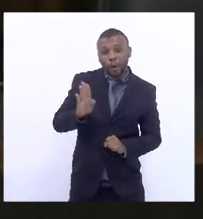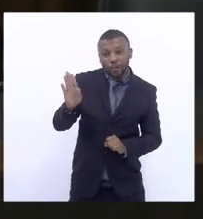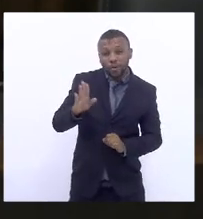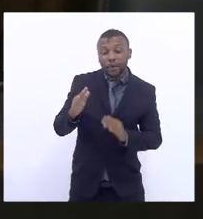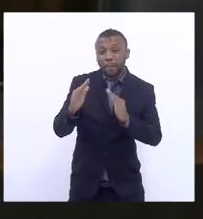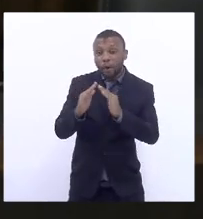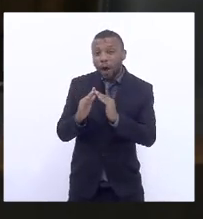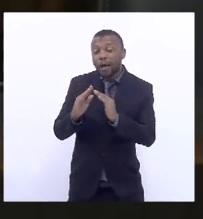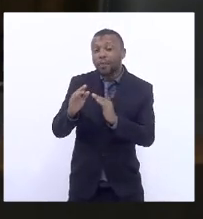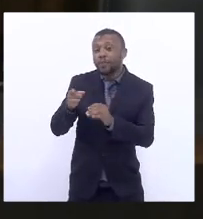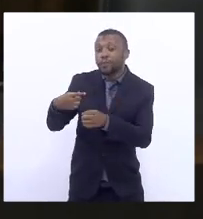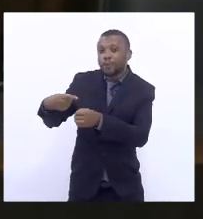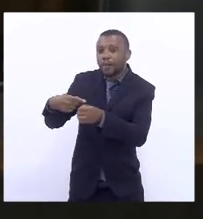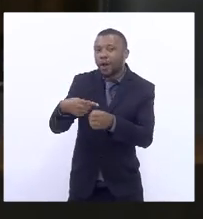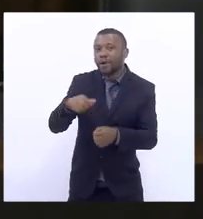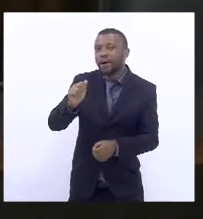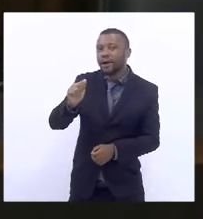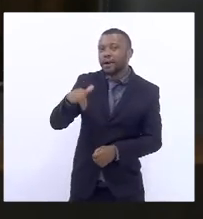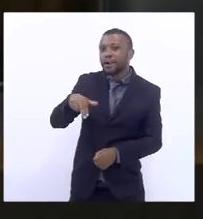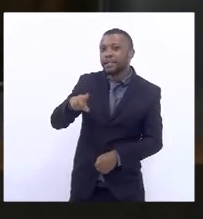Andaraí, né,